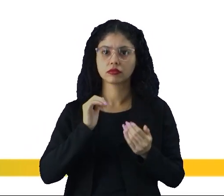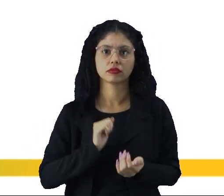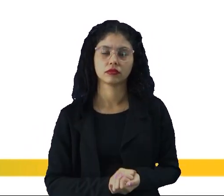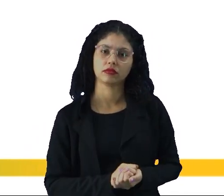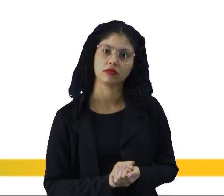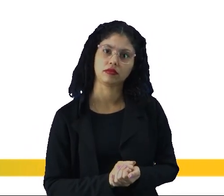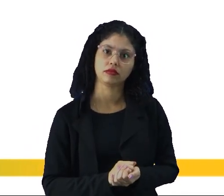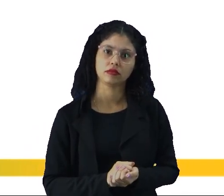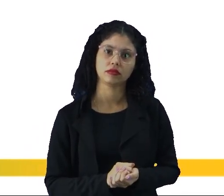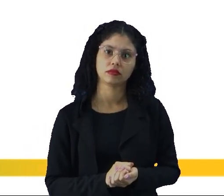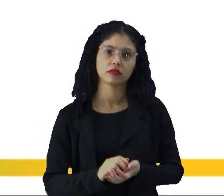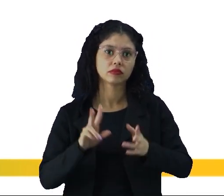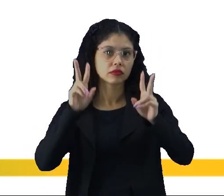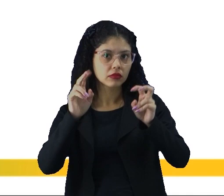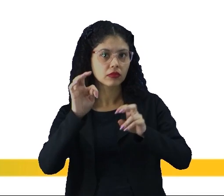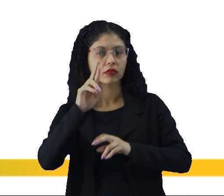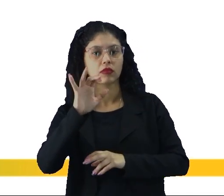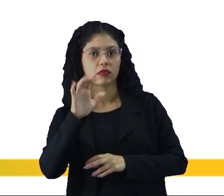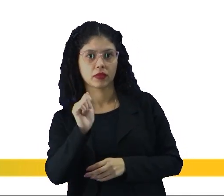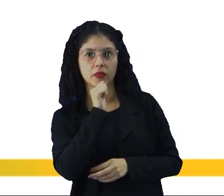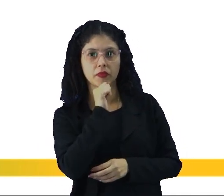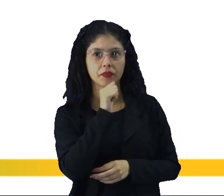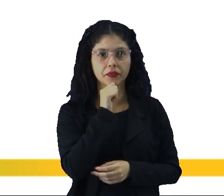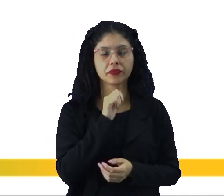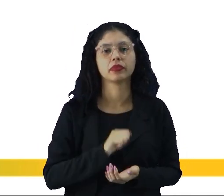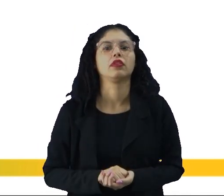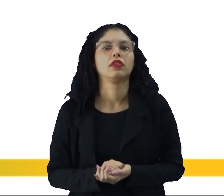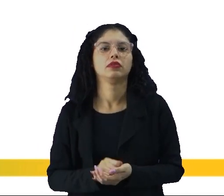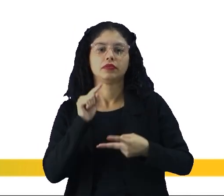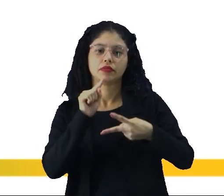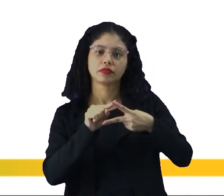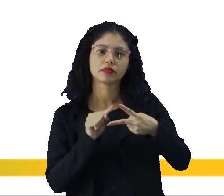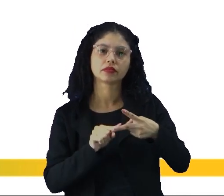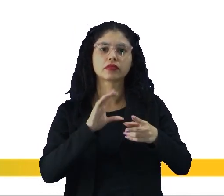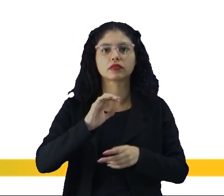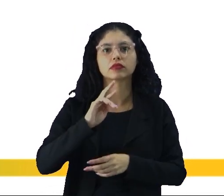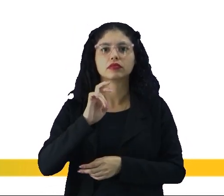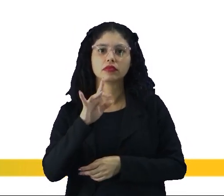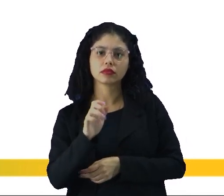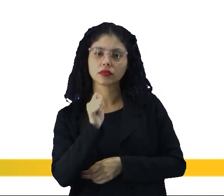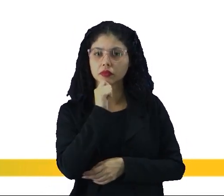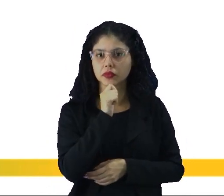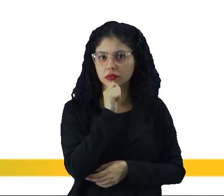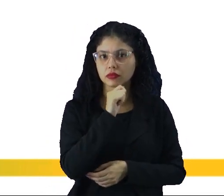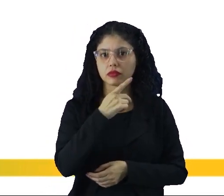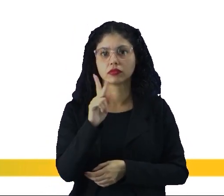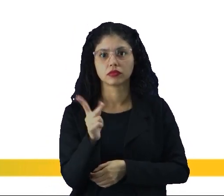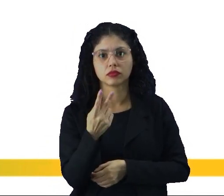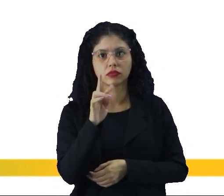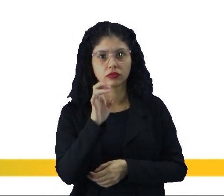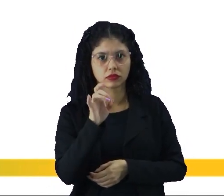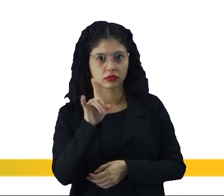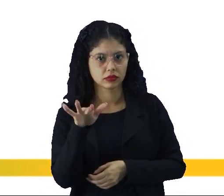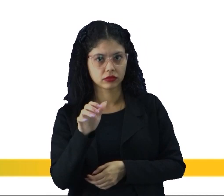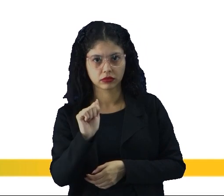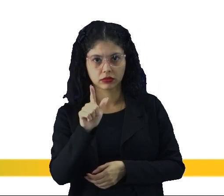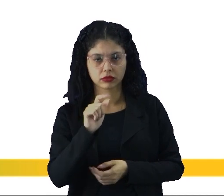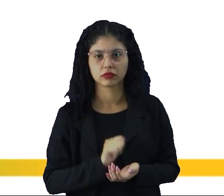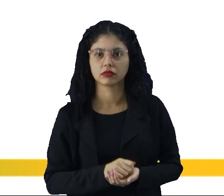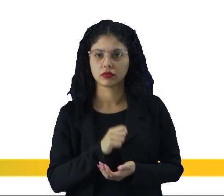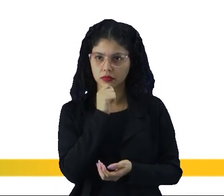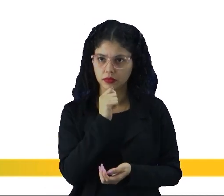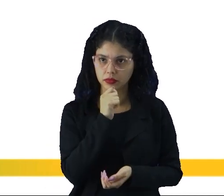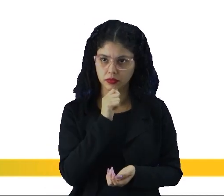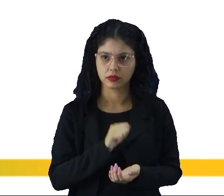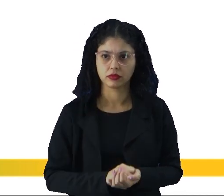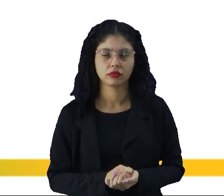pessoal, com o teorema de Pitágoras, né? Você tem ali dois componentes, um na horizontal e o outro na vertical,